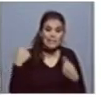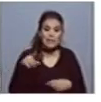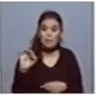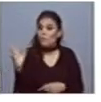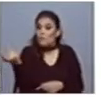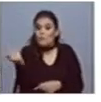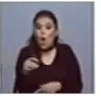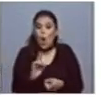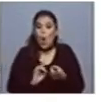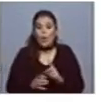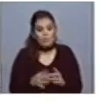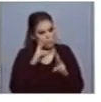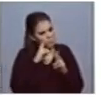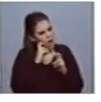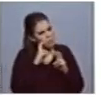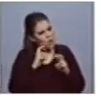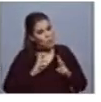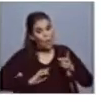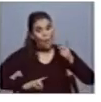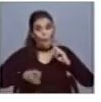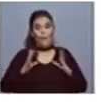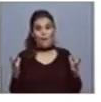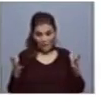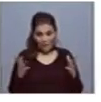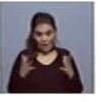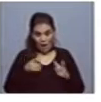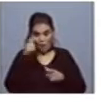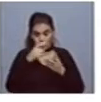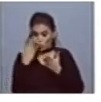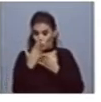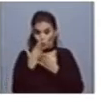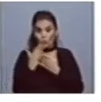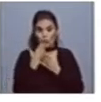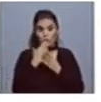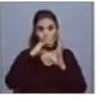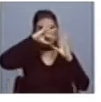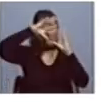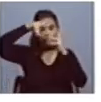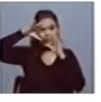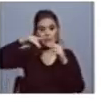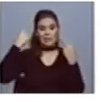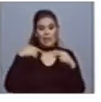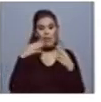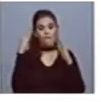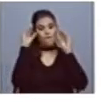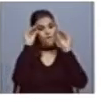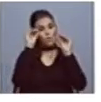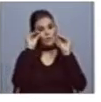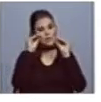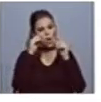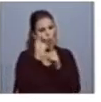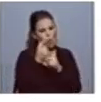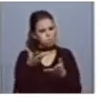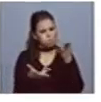surgiu desta investigação? Foi que os astrónomos conseguiram detectar a formação de elementos pesados. Quando olhamos para a